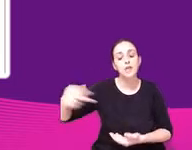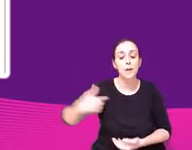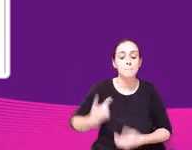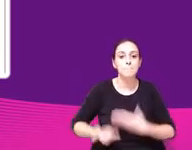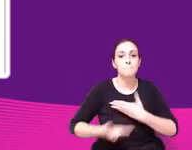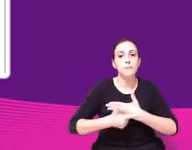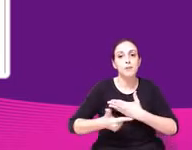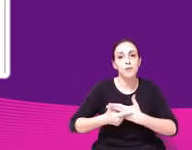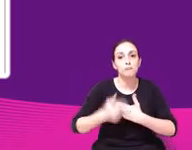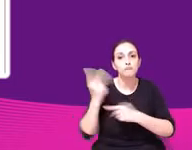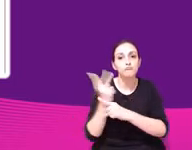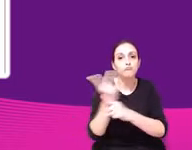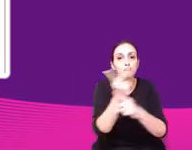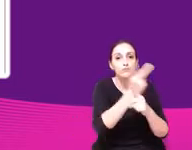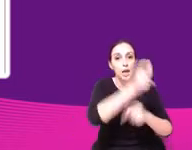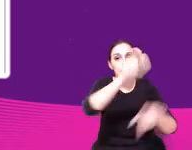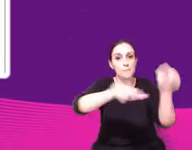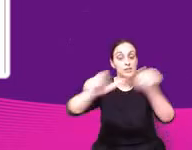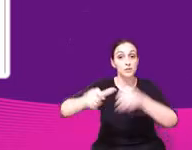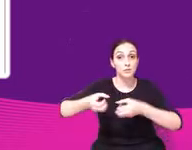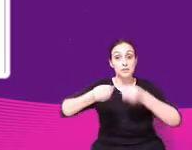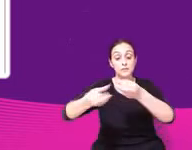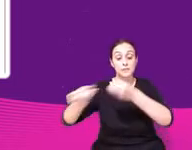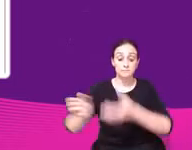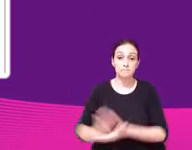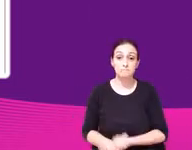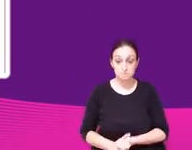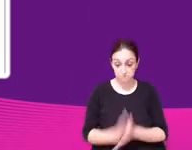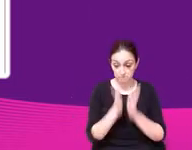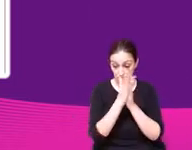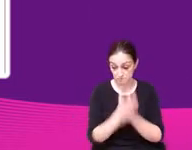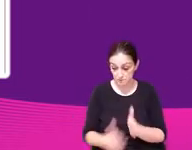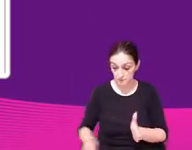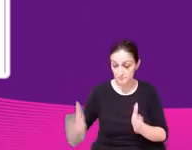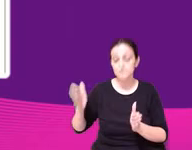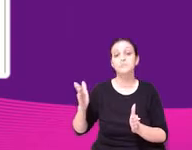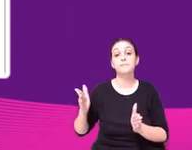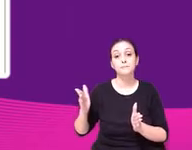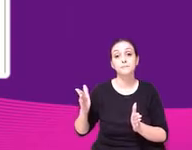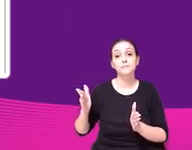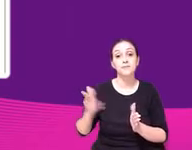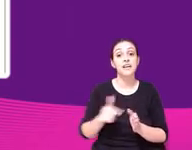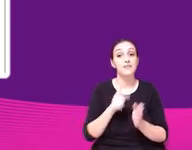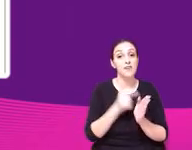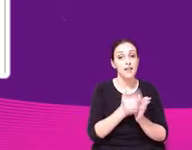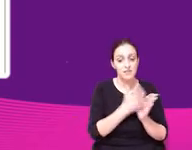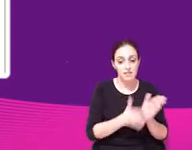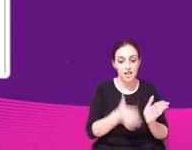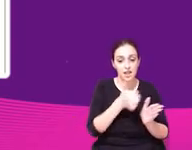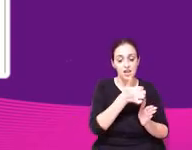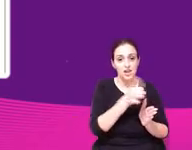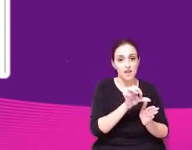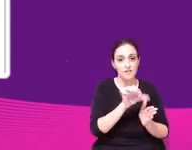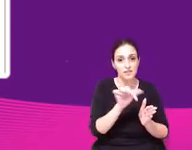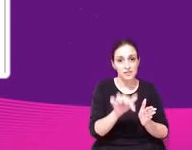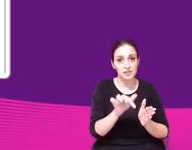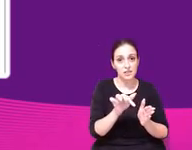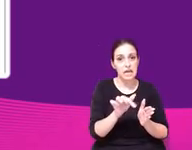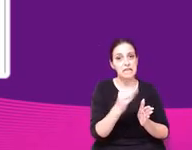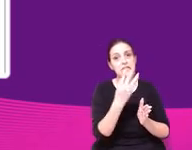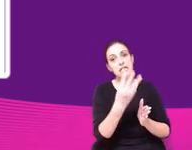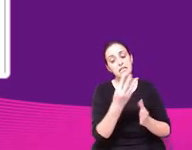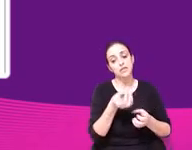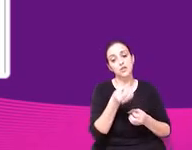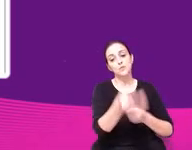fazendo a procura de doadores. Essa fase termina em 97, com 3 doadores por milhão de população